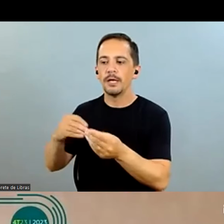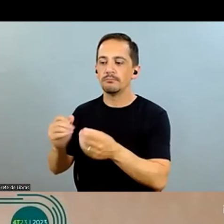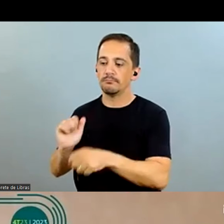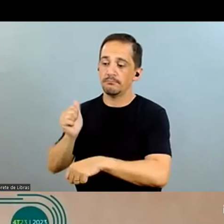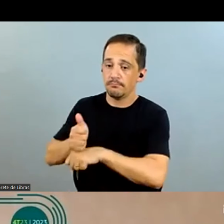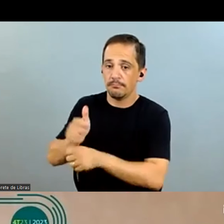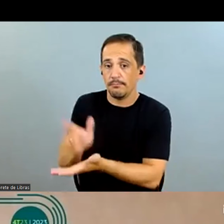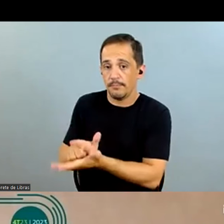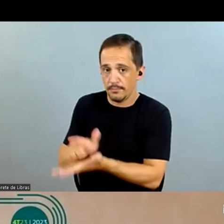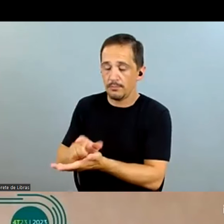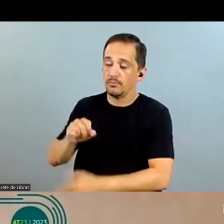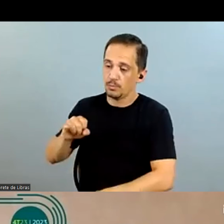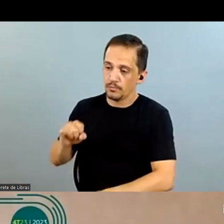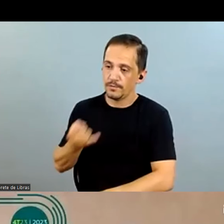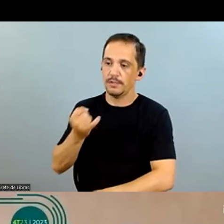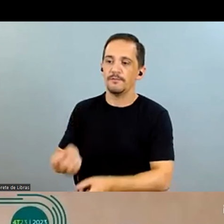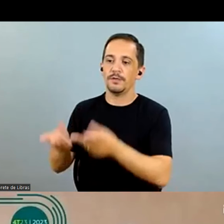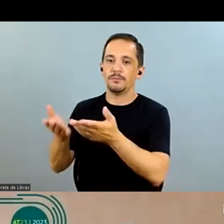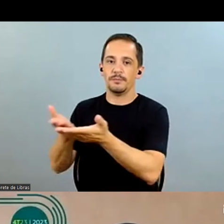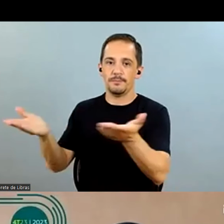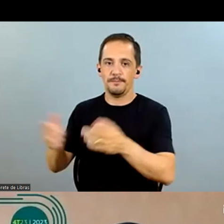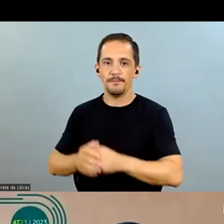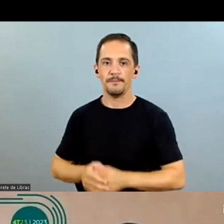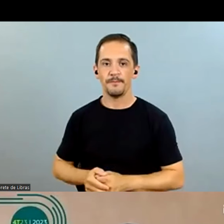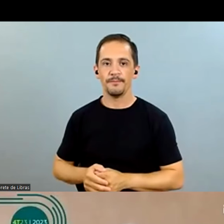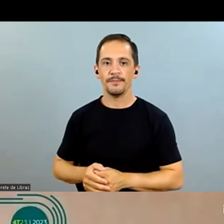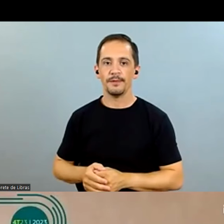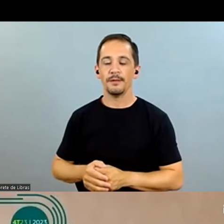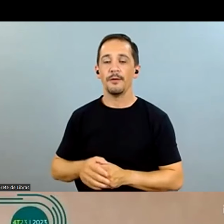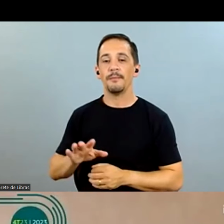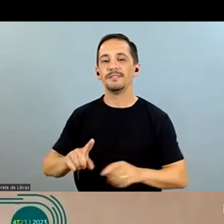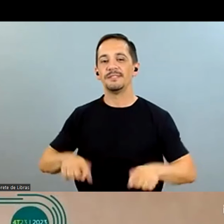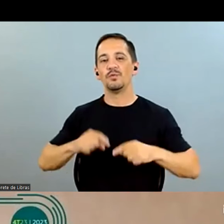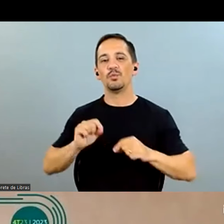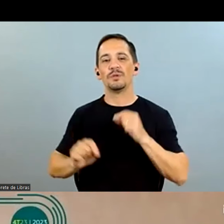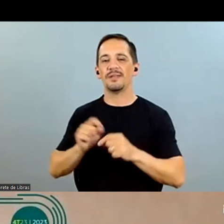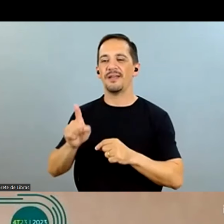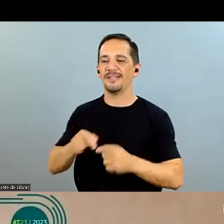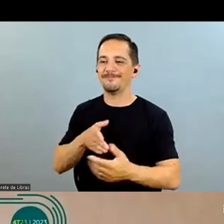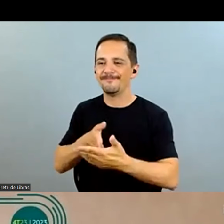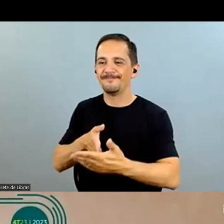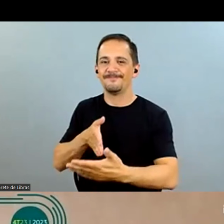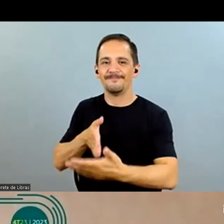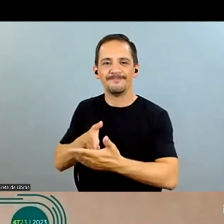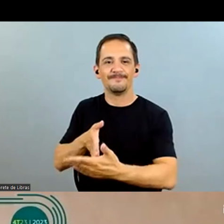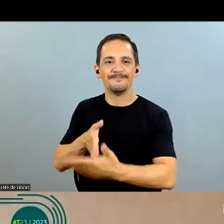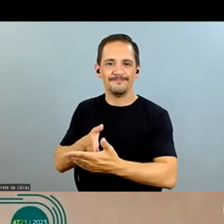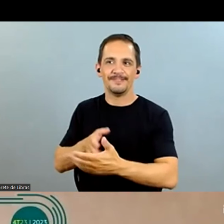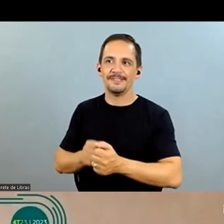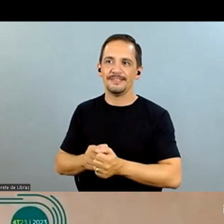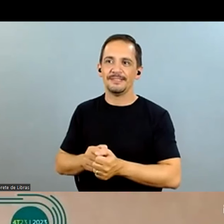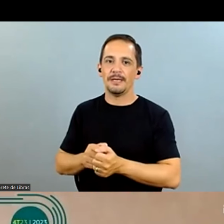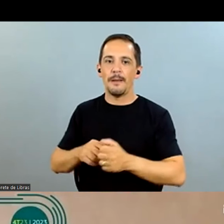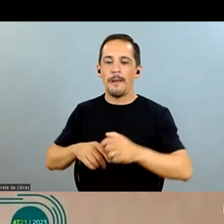eh e aí o desafio da indústria papeleira é são as barreiras né para que a gente Mantenha o o os produtos